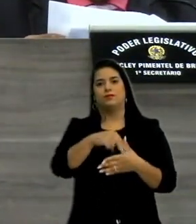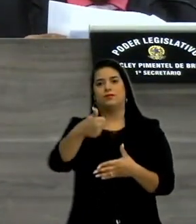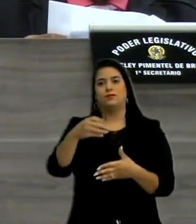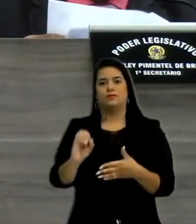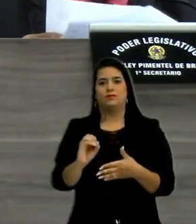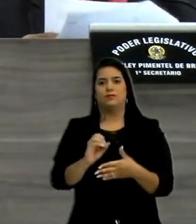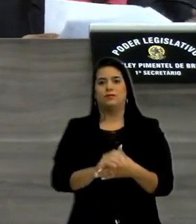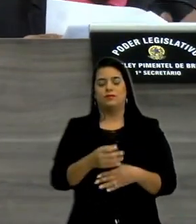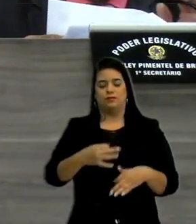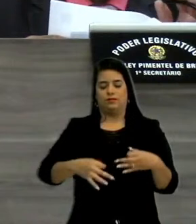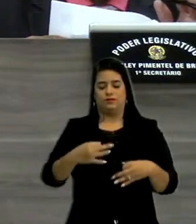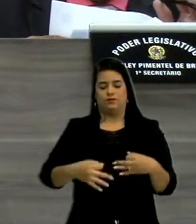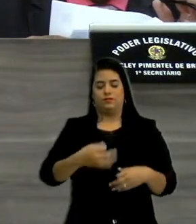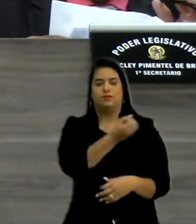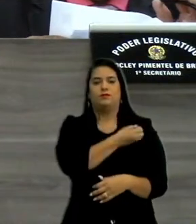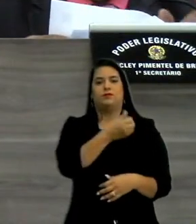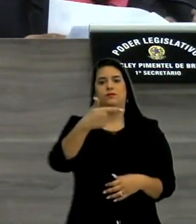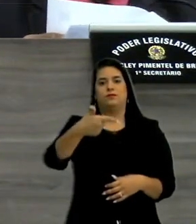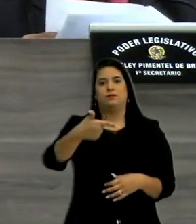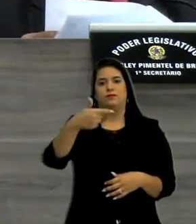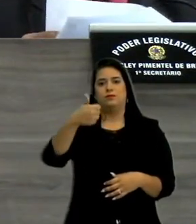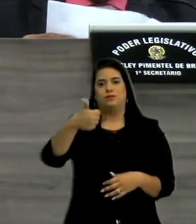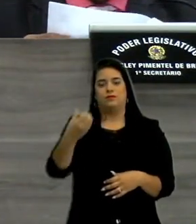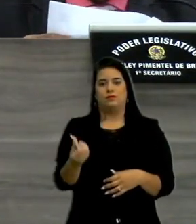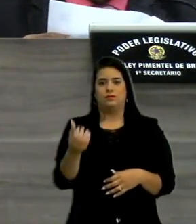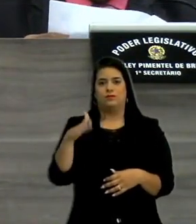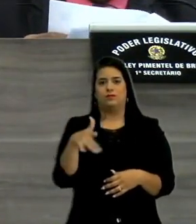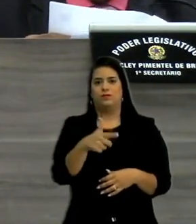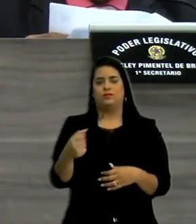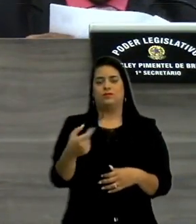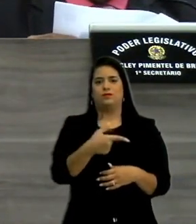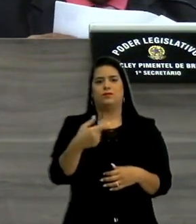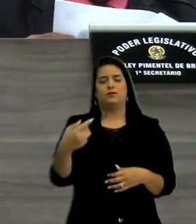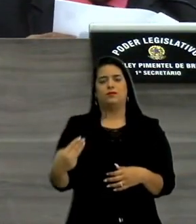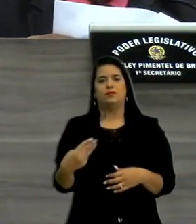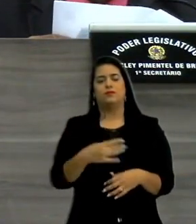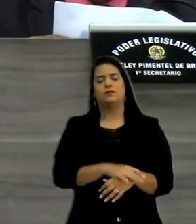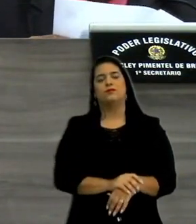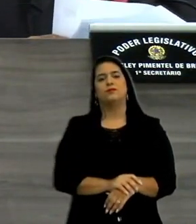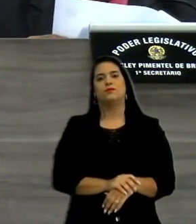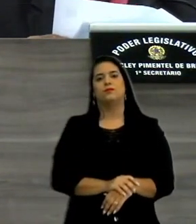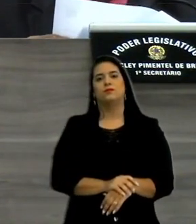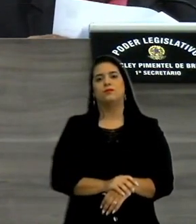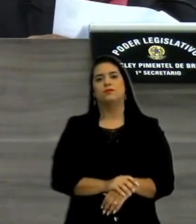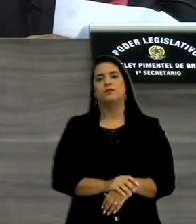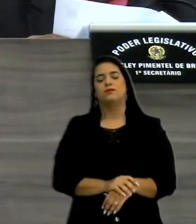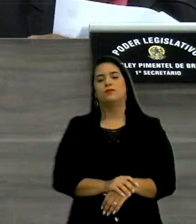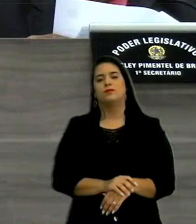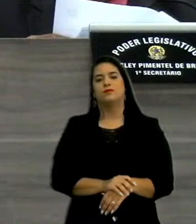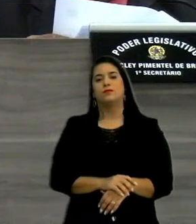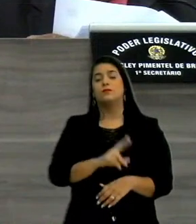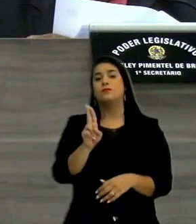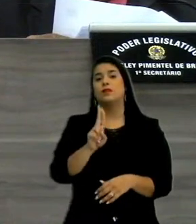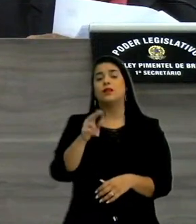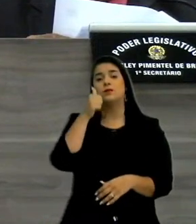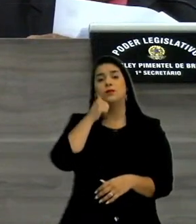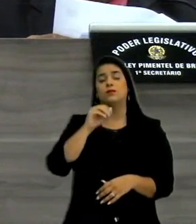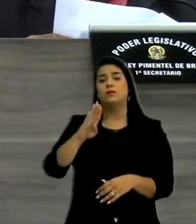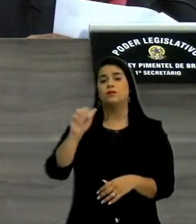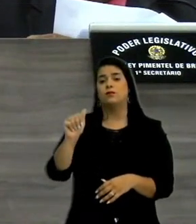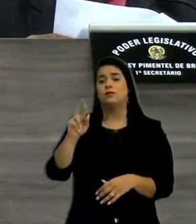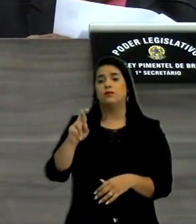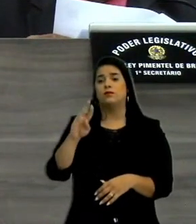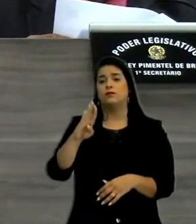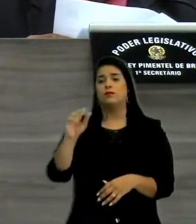do Tribunal de Contas, número 216/2023. Identificação de titular gestor. Nome, Bárbara de Melo Valença,